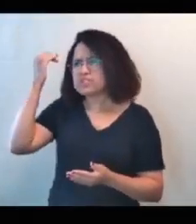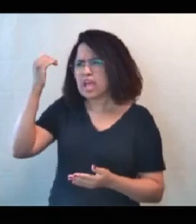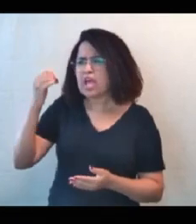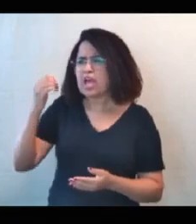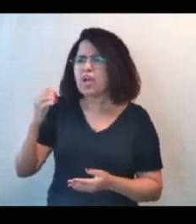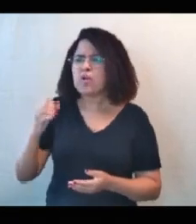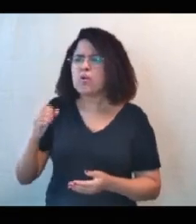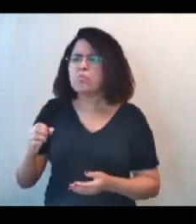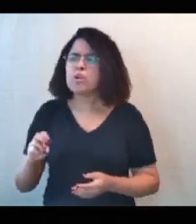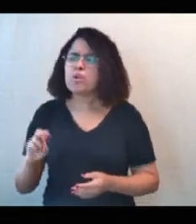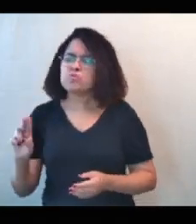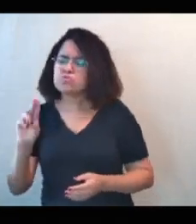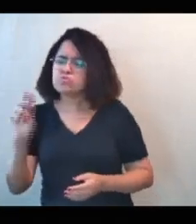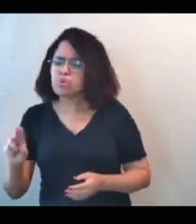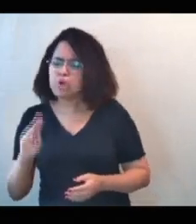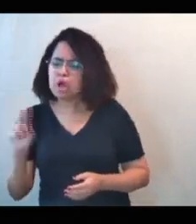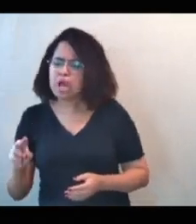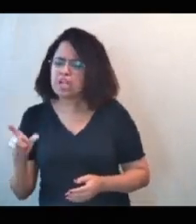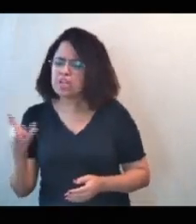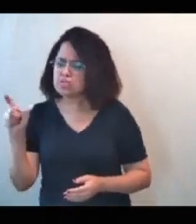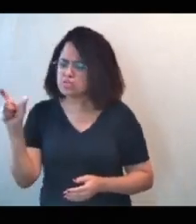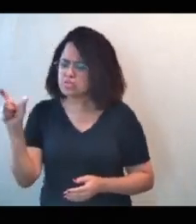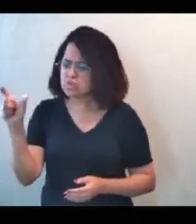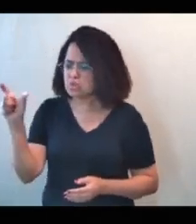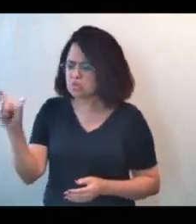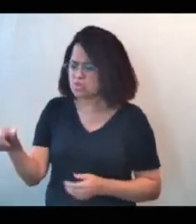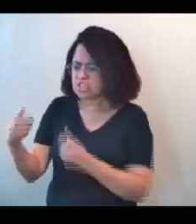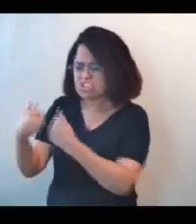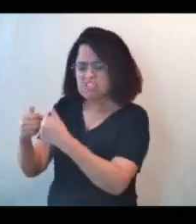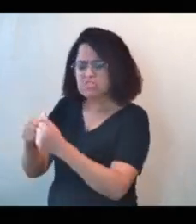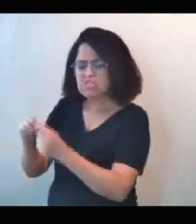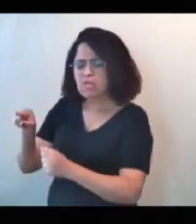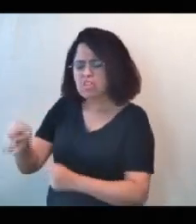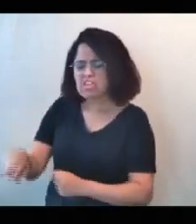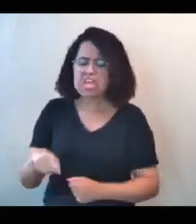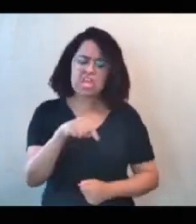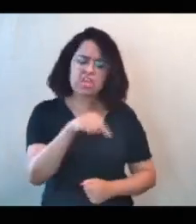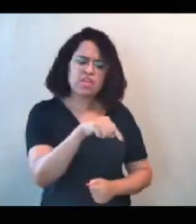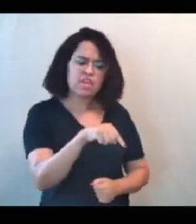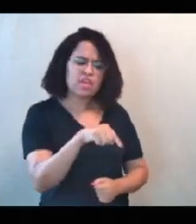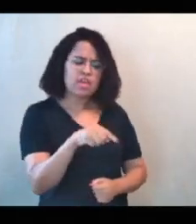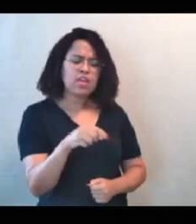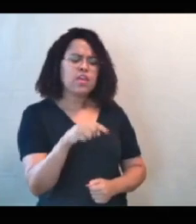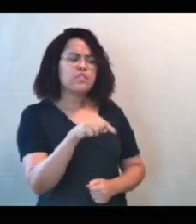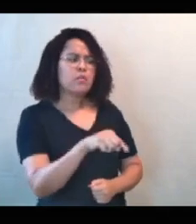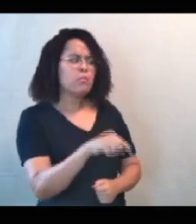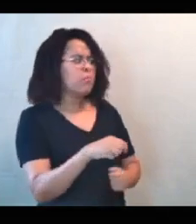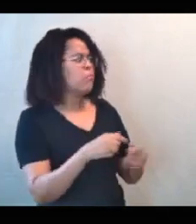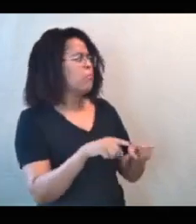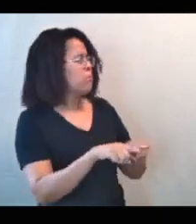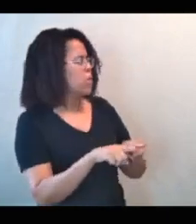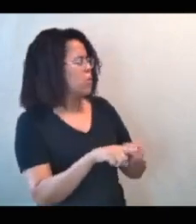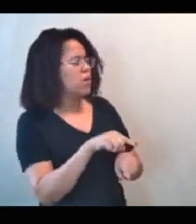É, isso eu não sei responder tecnicamente, porque, mais uma vez, eu não faço esse controle,